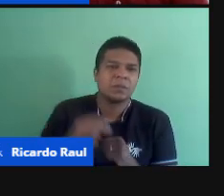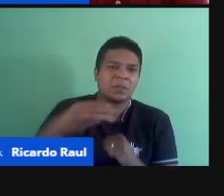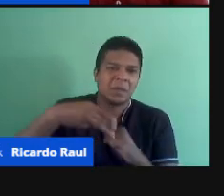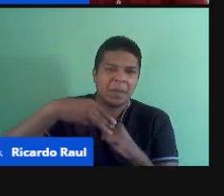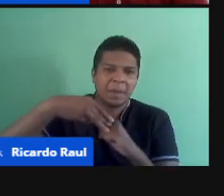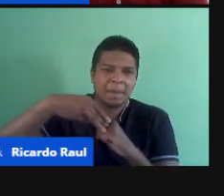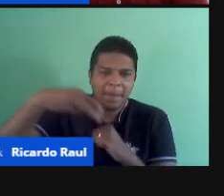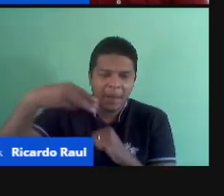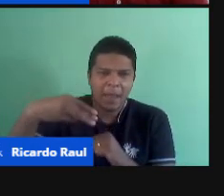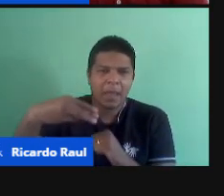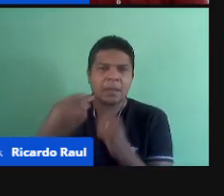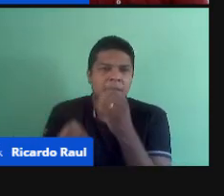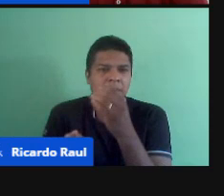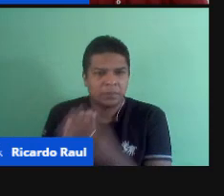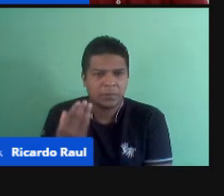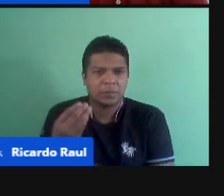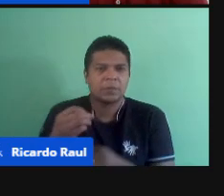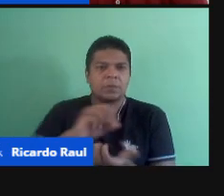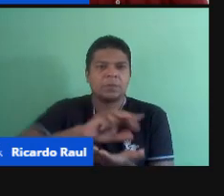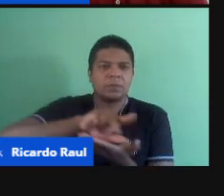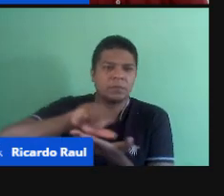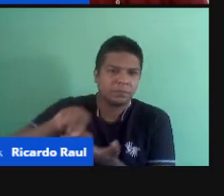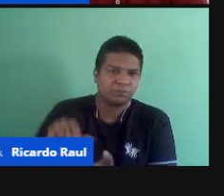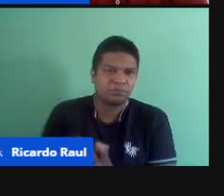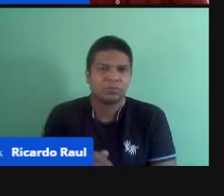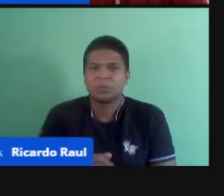vários produziram mestrado, e que a gente